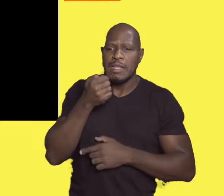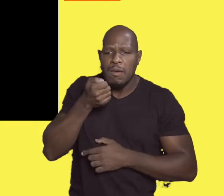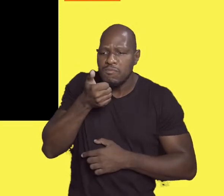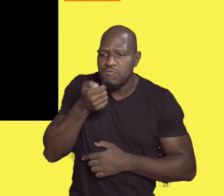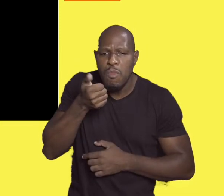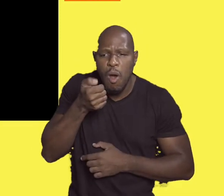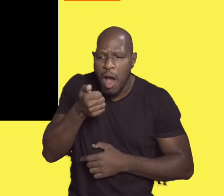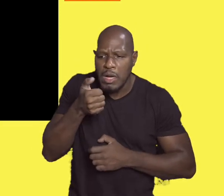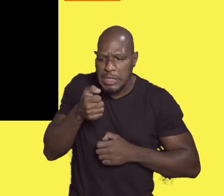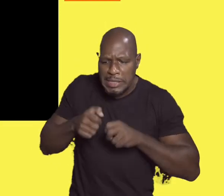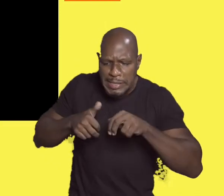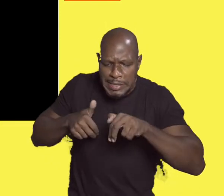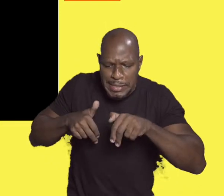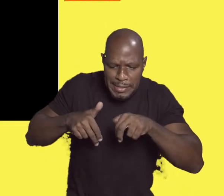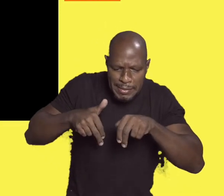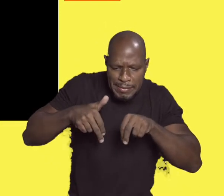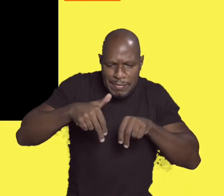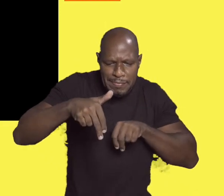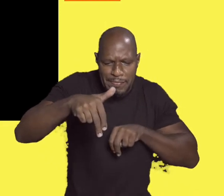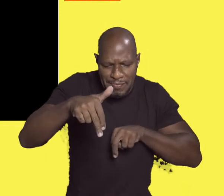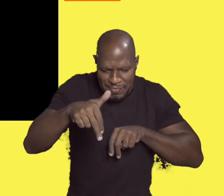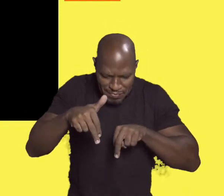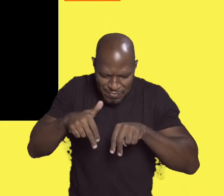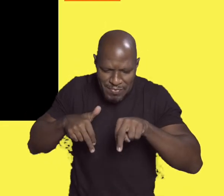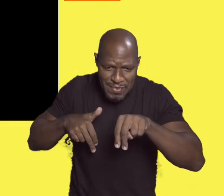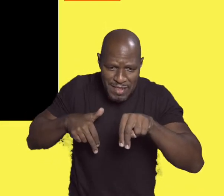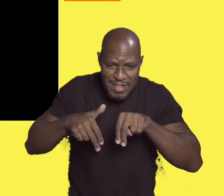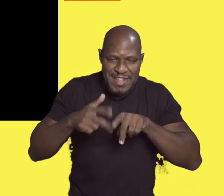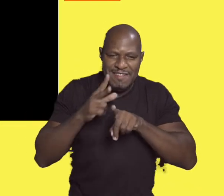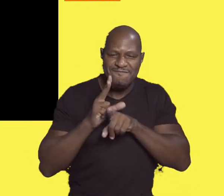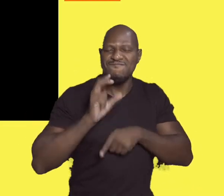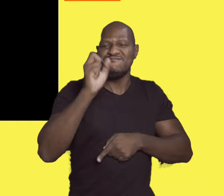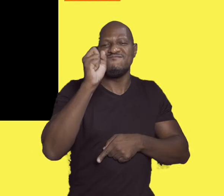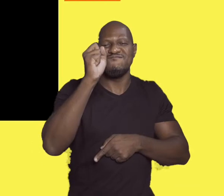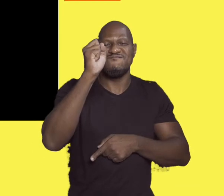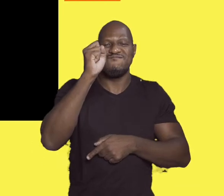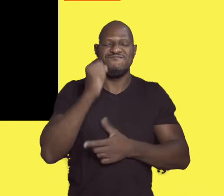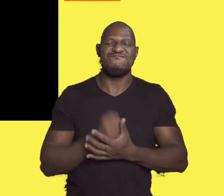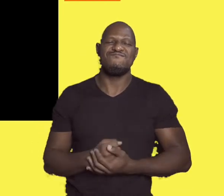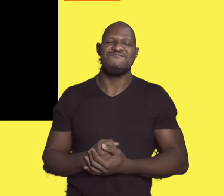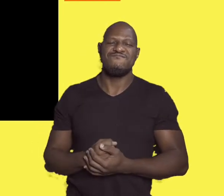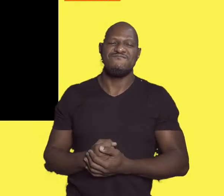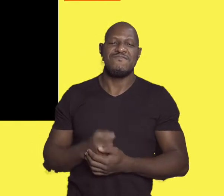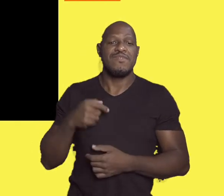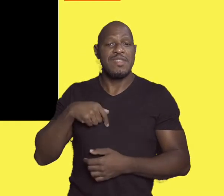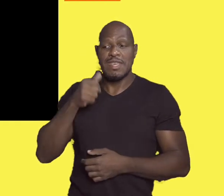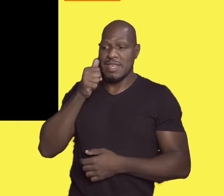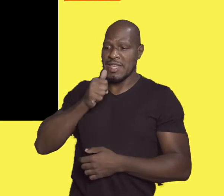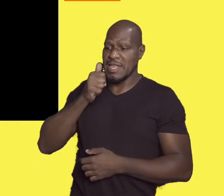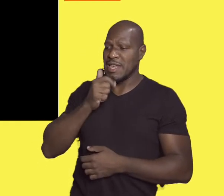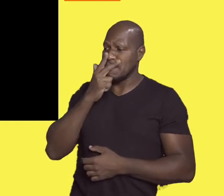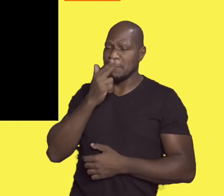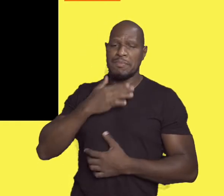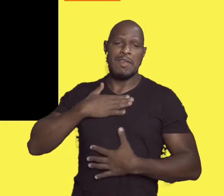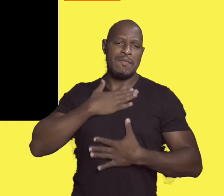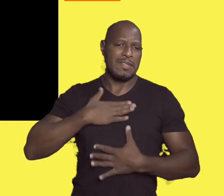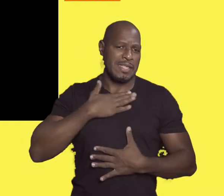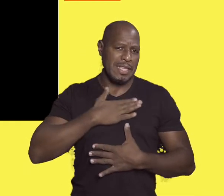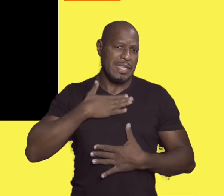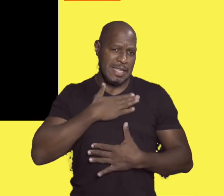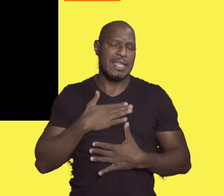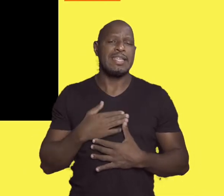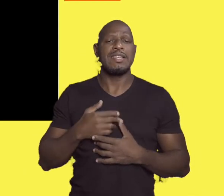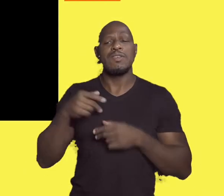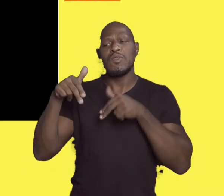quase chegando, e aí acaba ganhando nessa trapaça. E ela parece que está satisfeita com isso, e